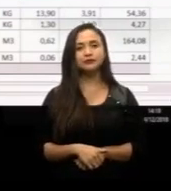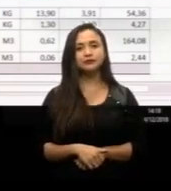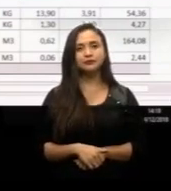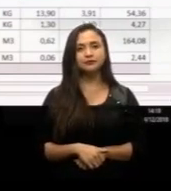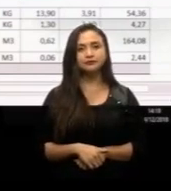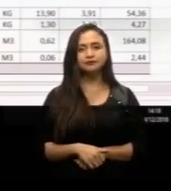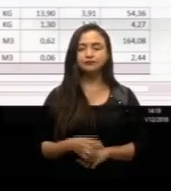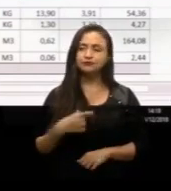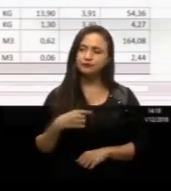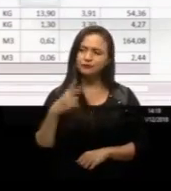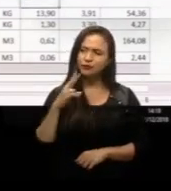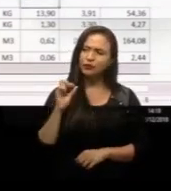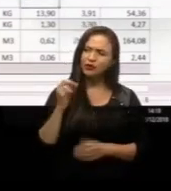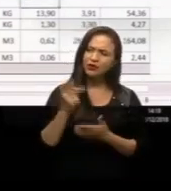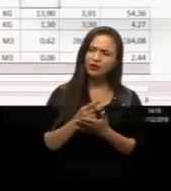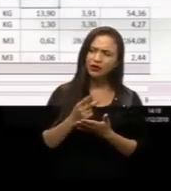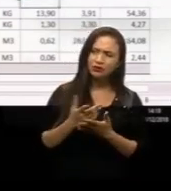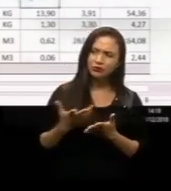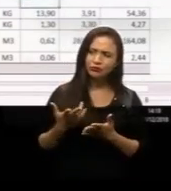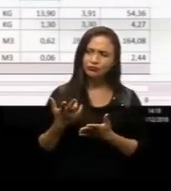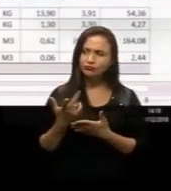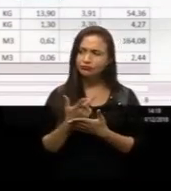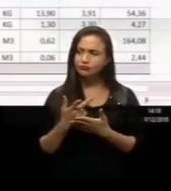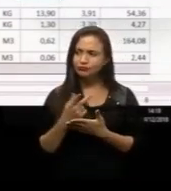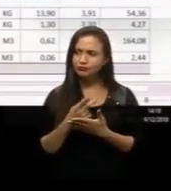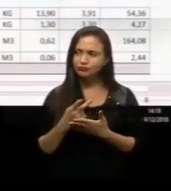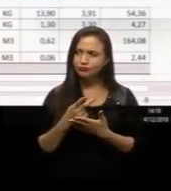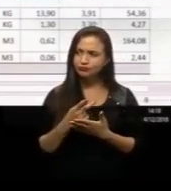Opa, o que deu de errado?